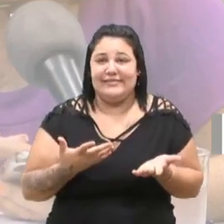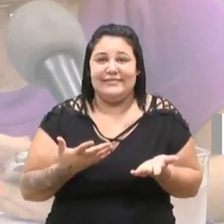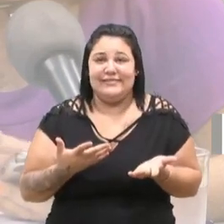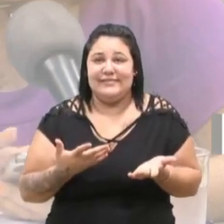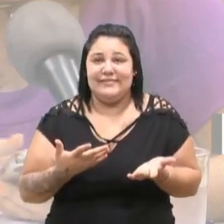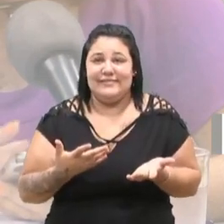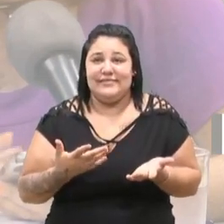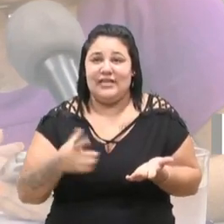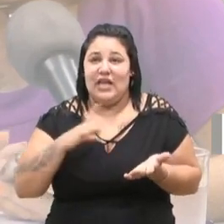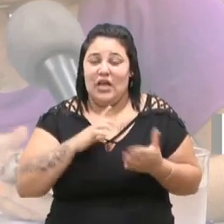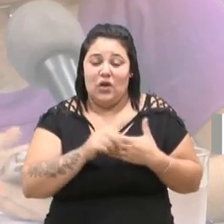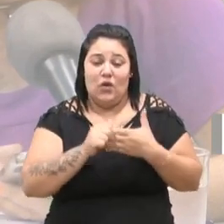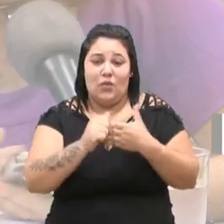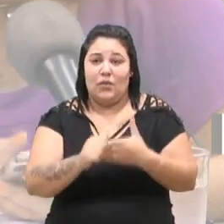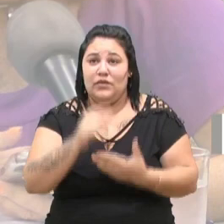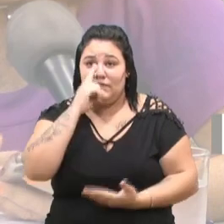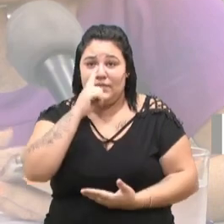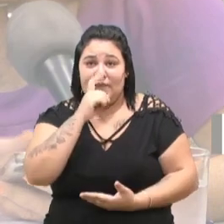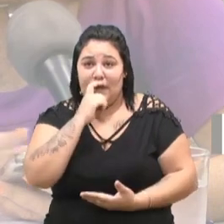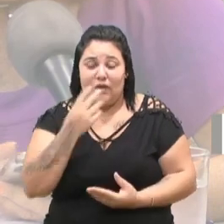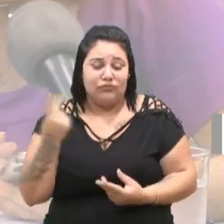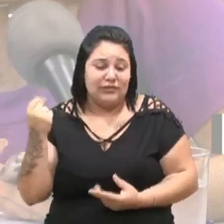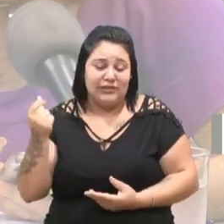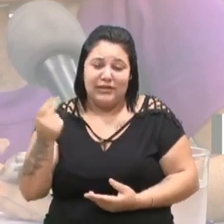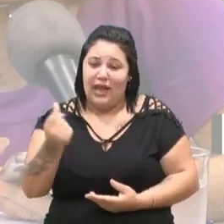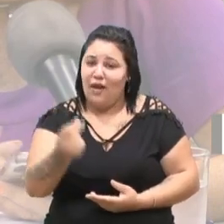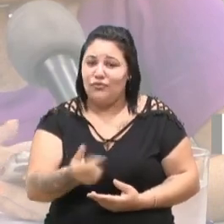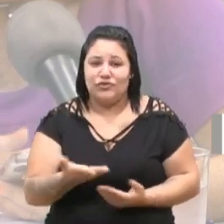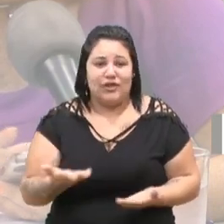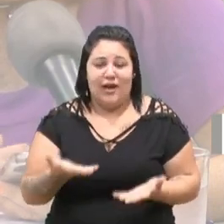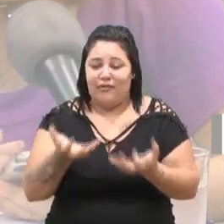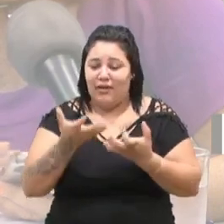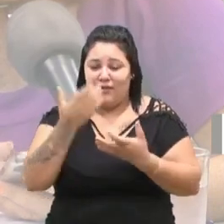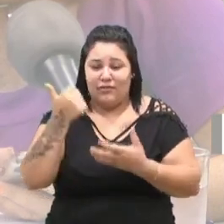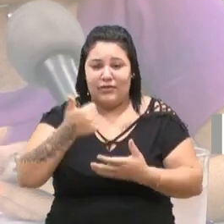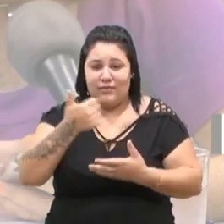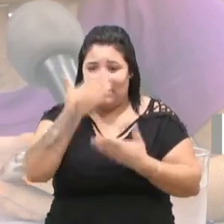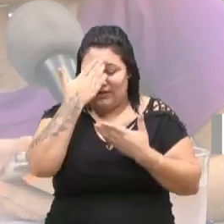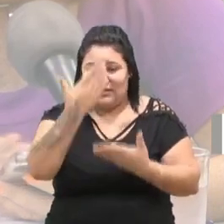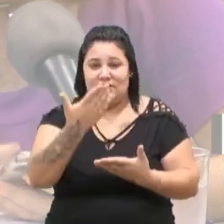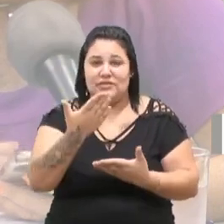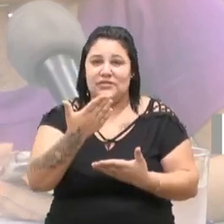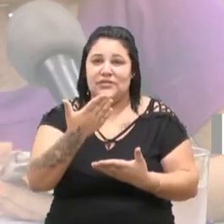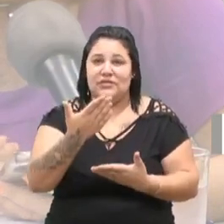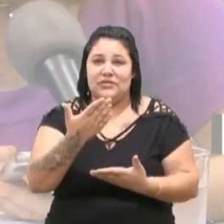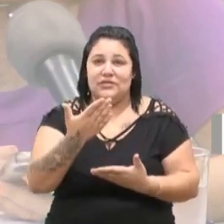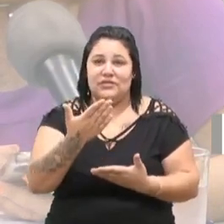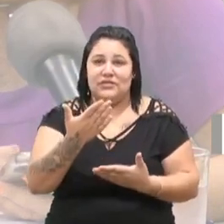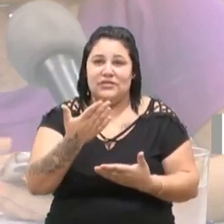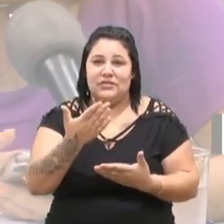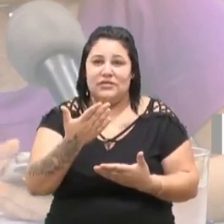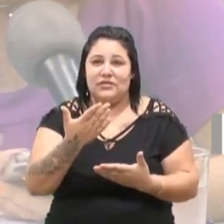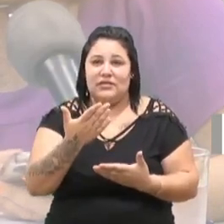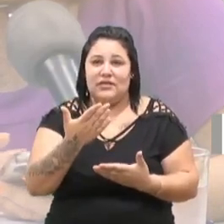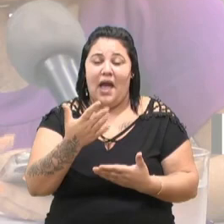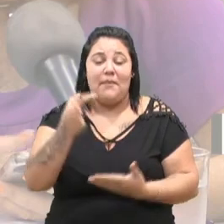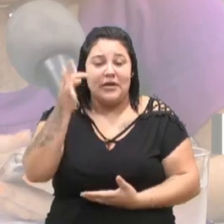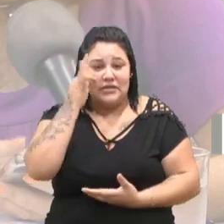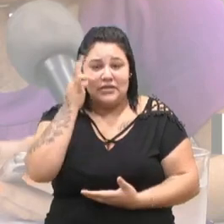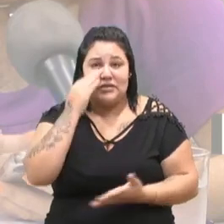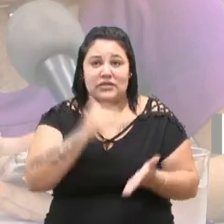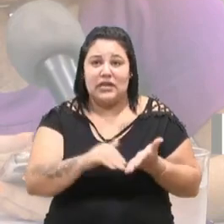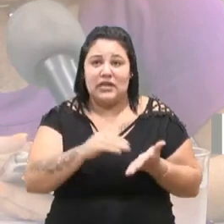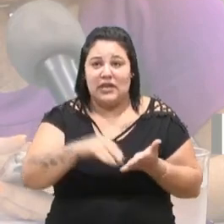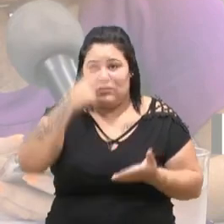Eu tenho acompanhado os pais há muito tempo. Eu quero primeiro agradecer aqui a presença do secretário Edson da Rosa,